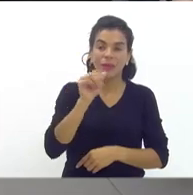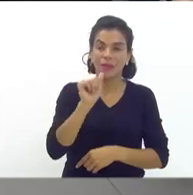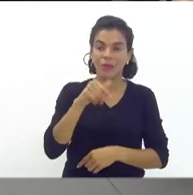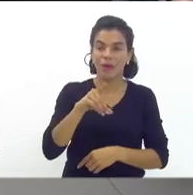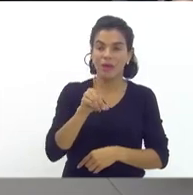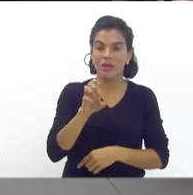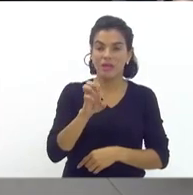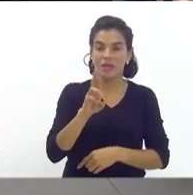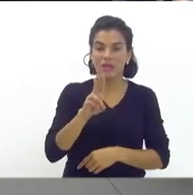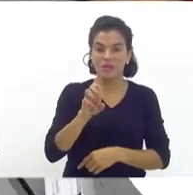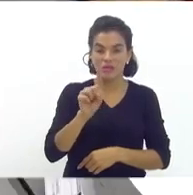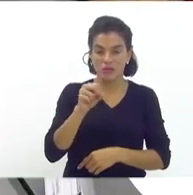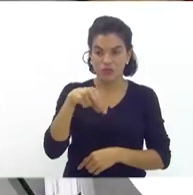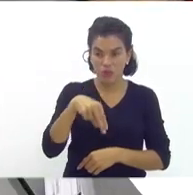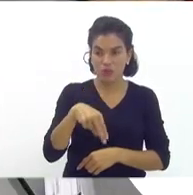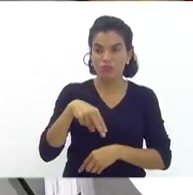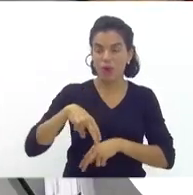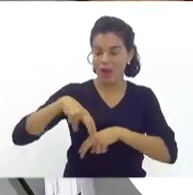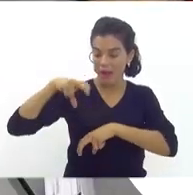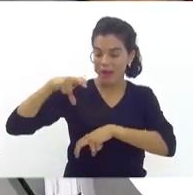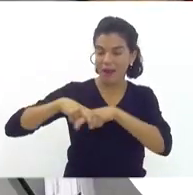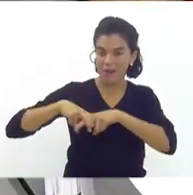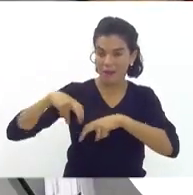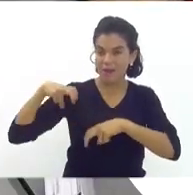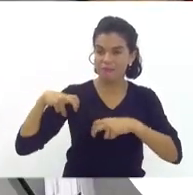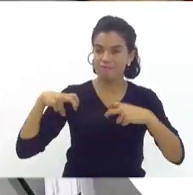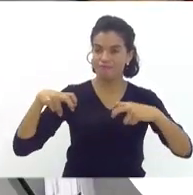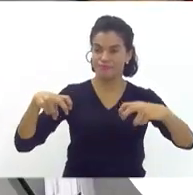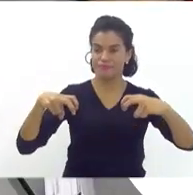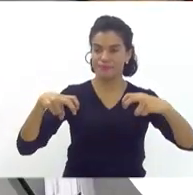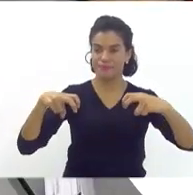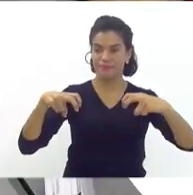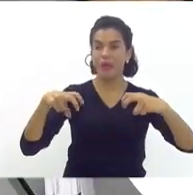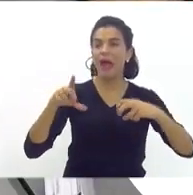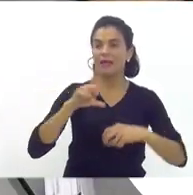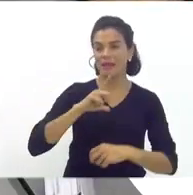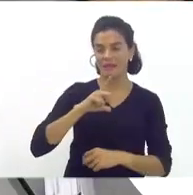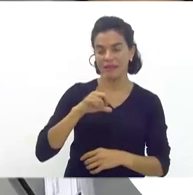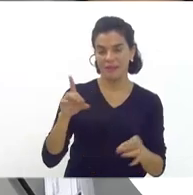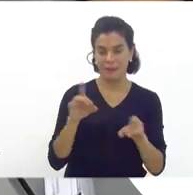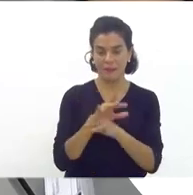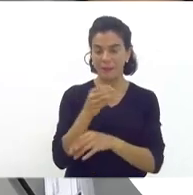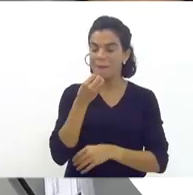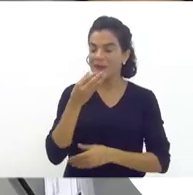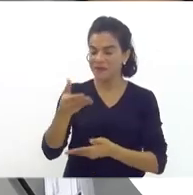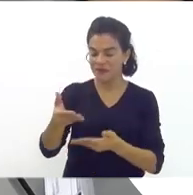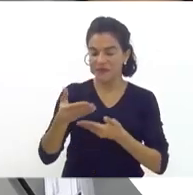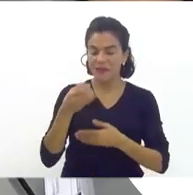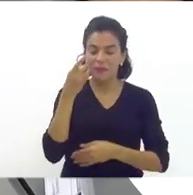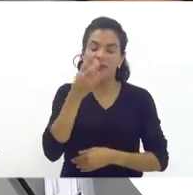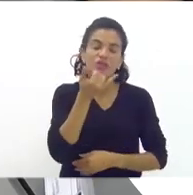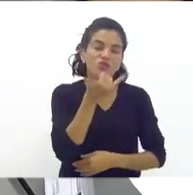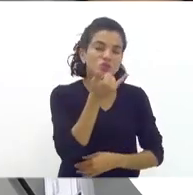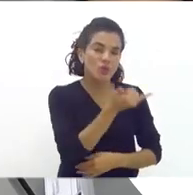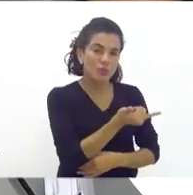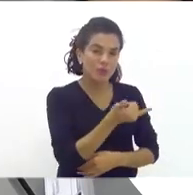para que coloquem uma cadeira ali para ele já Seja bem vindo